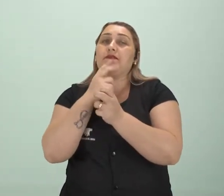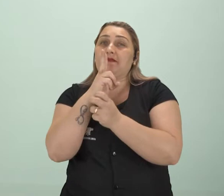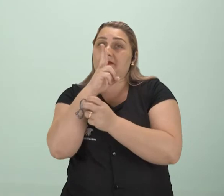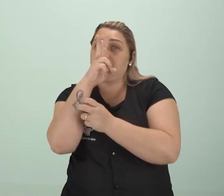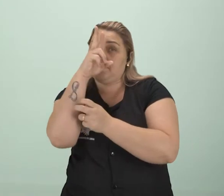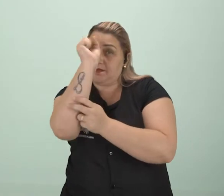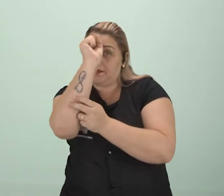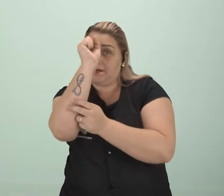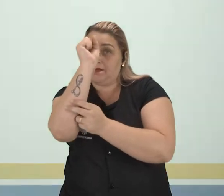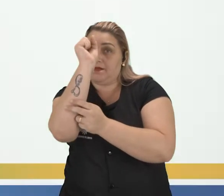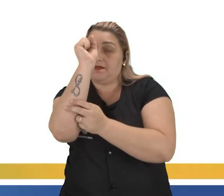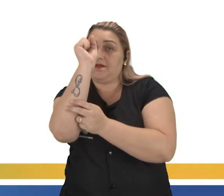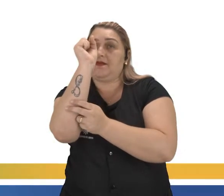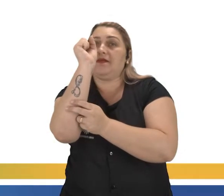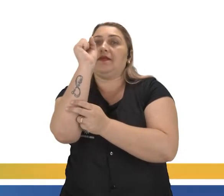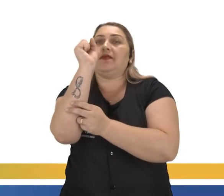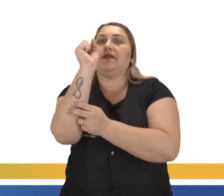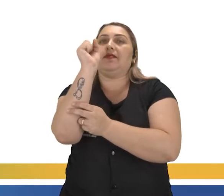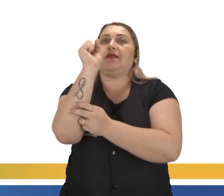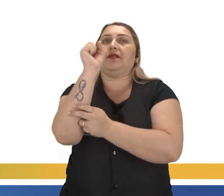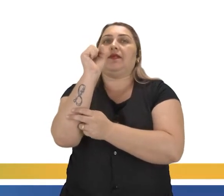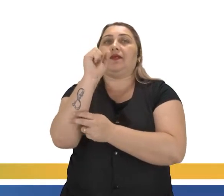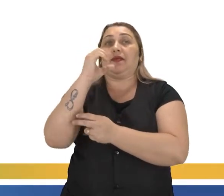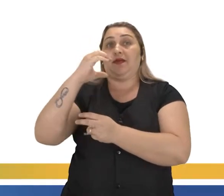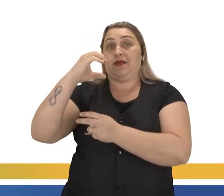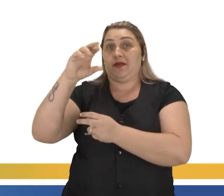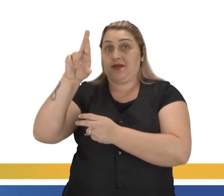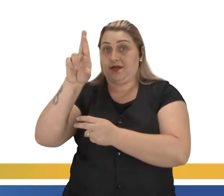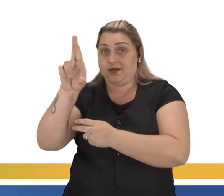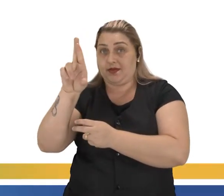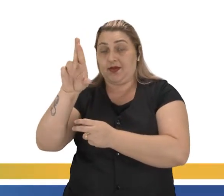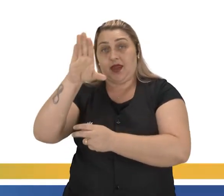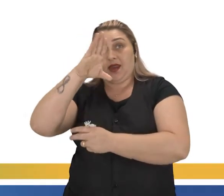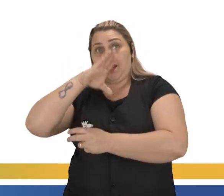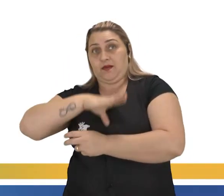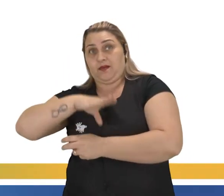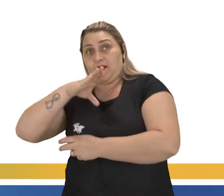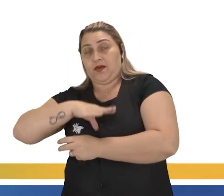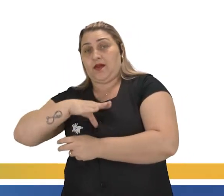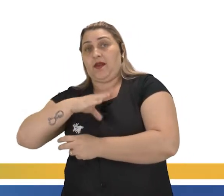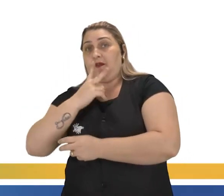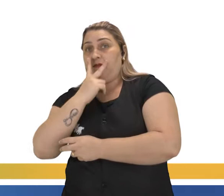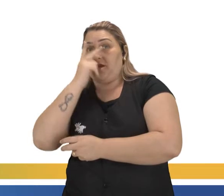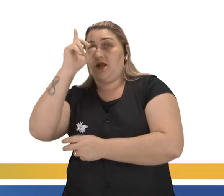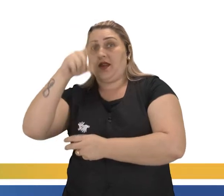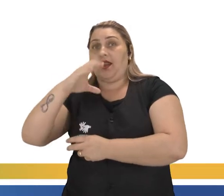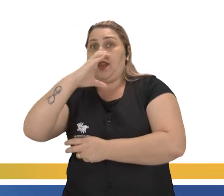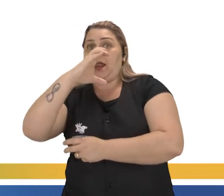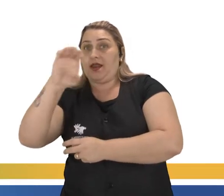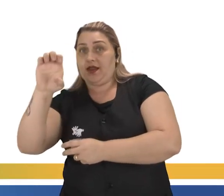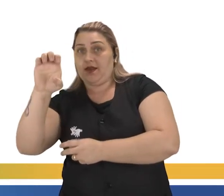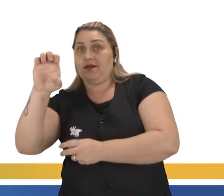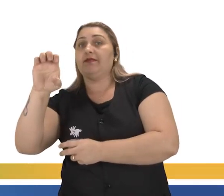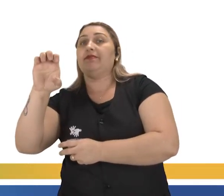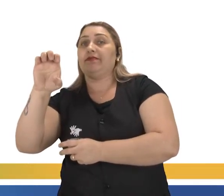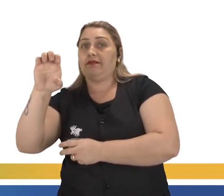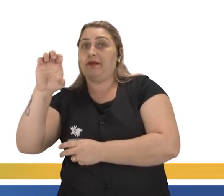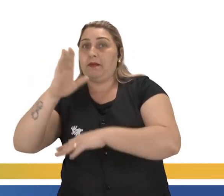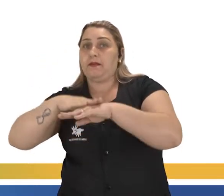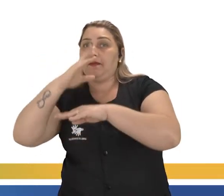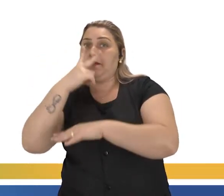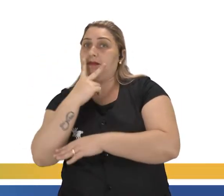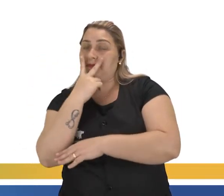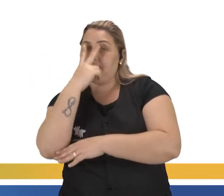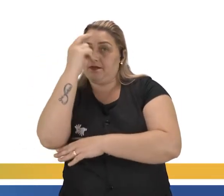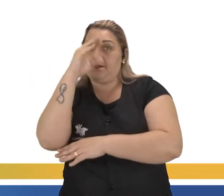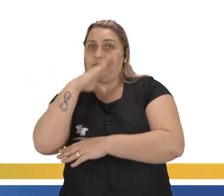forte está em re, cerebro. Em português eu digo cérebro, cérebro. A